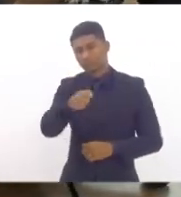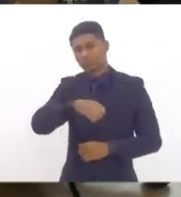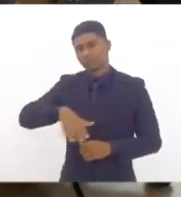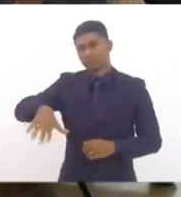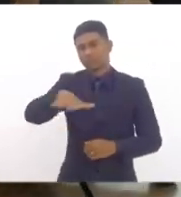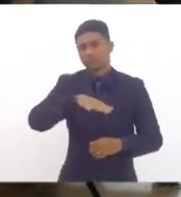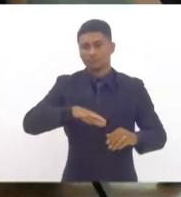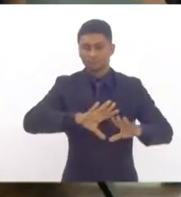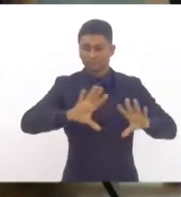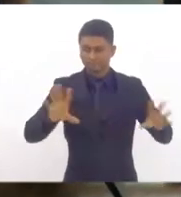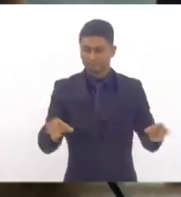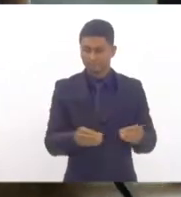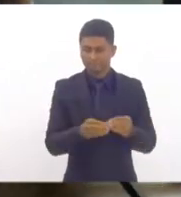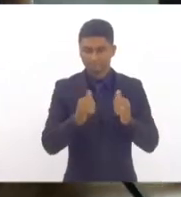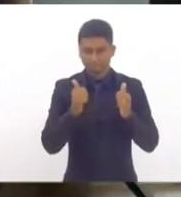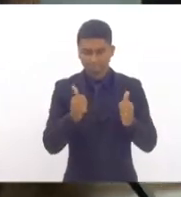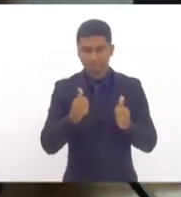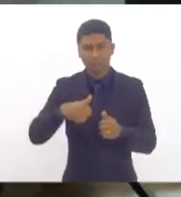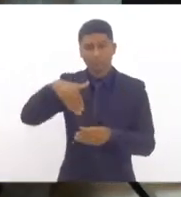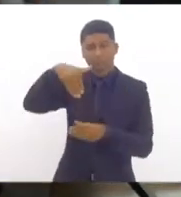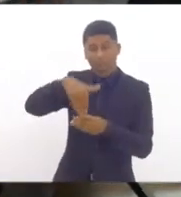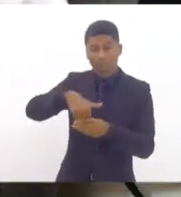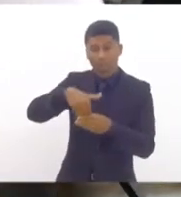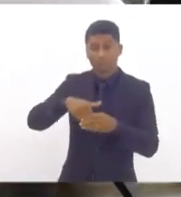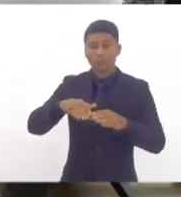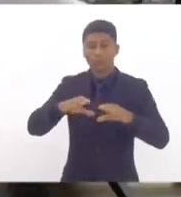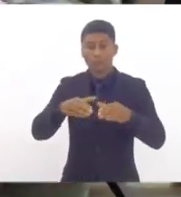breve, trazendo aqui os votos do Conselho Estadual.